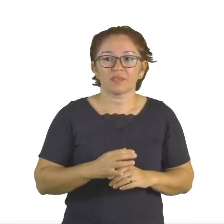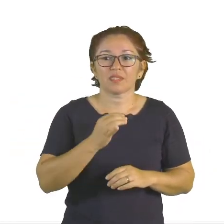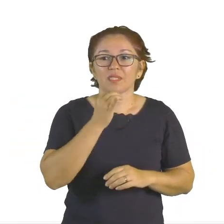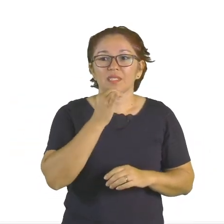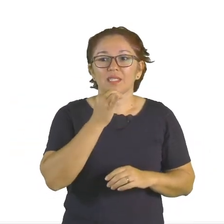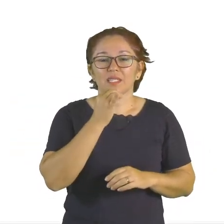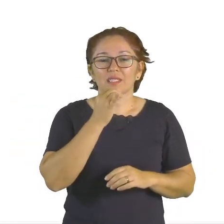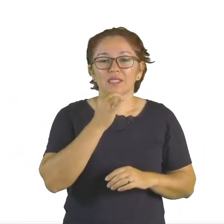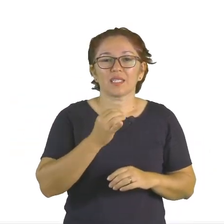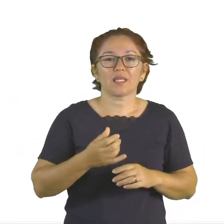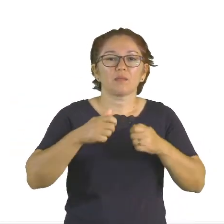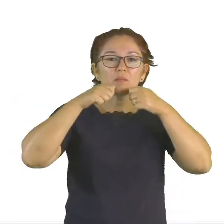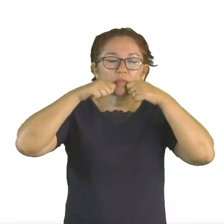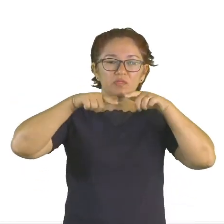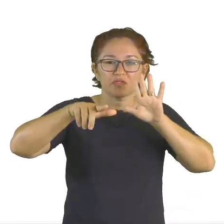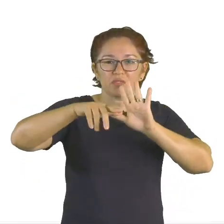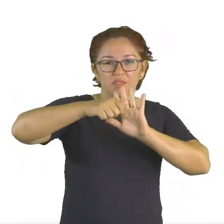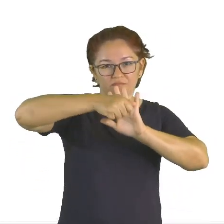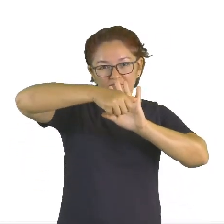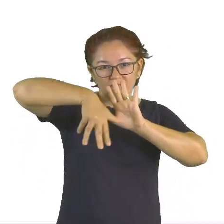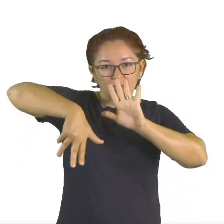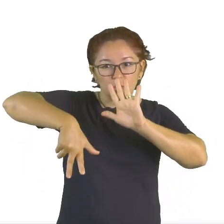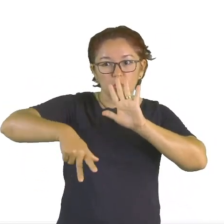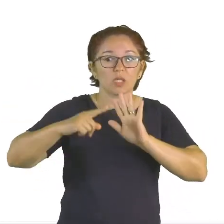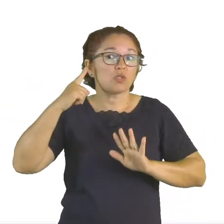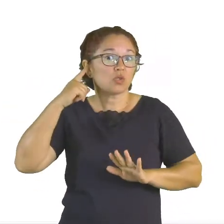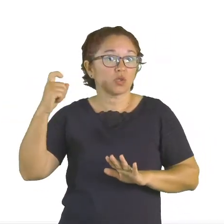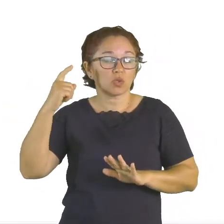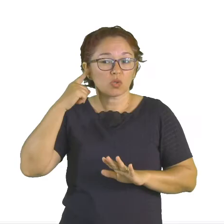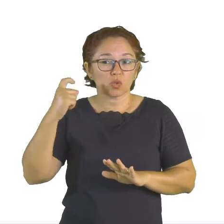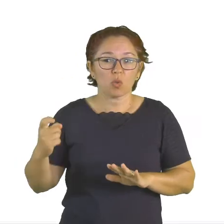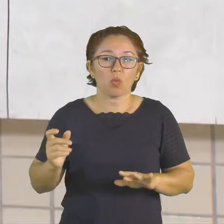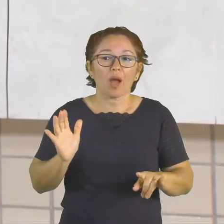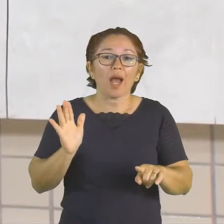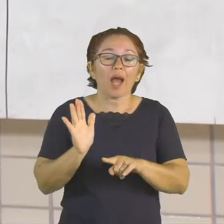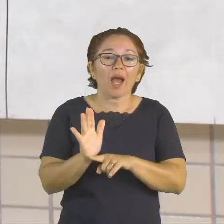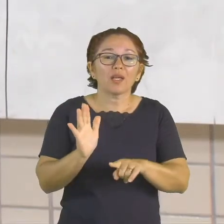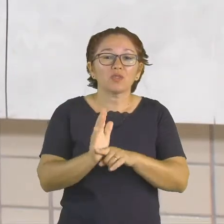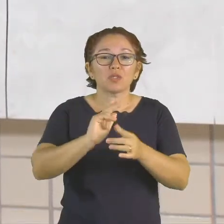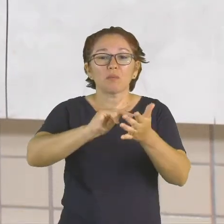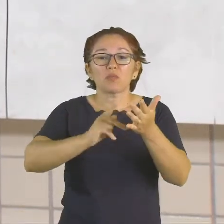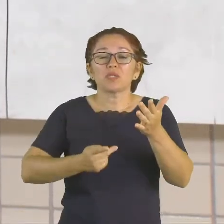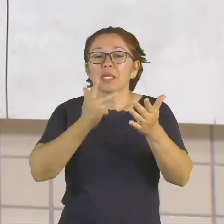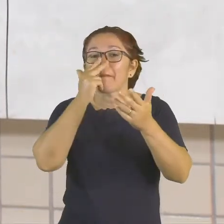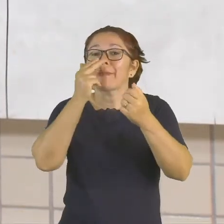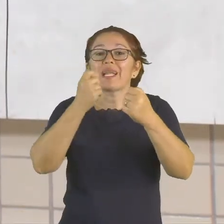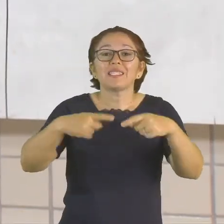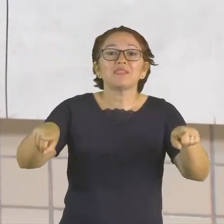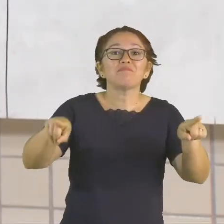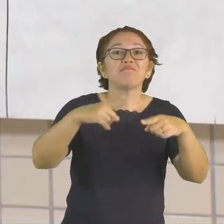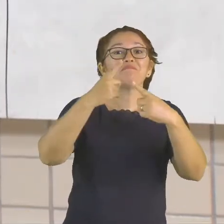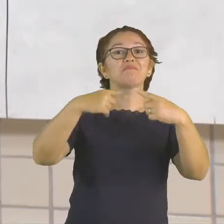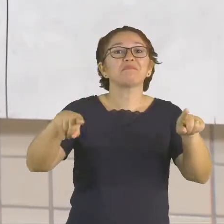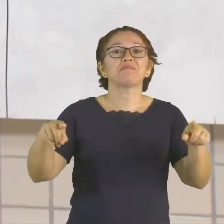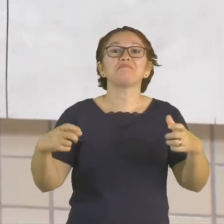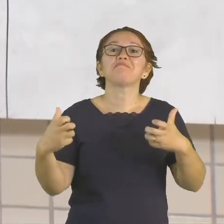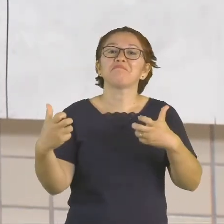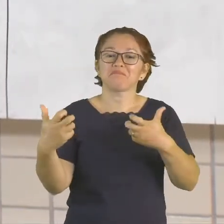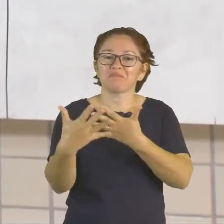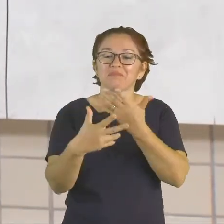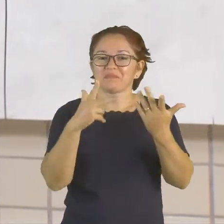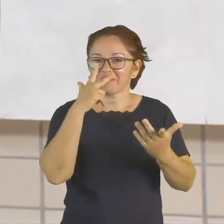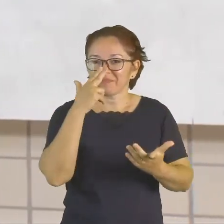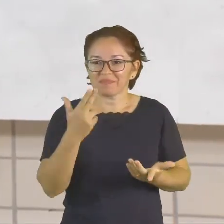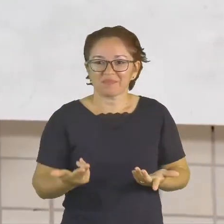elas trazem musicalidade a esses textos, e isso torna o texto muito rico, muito interessante. Nós temos as figuras